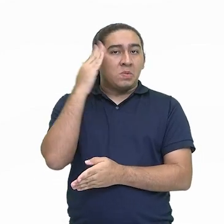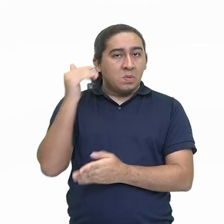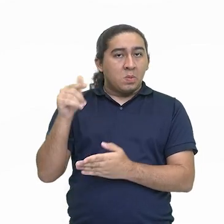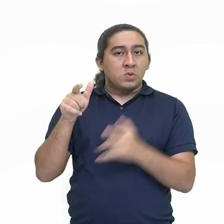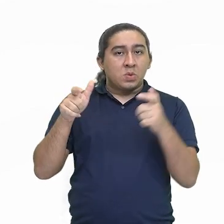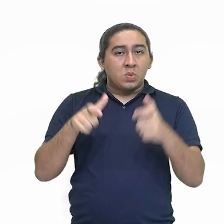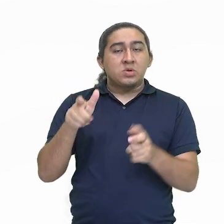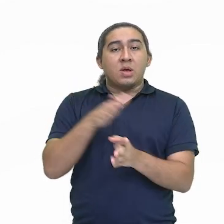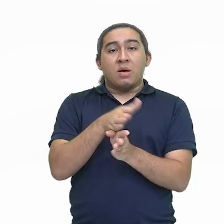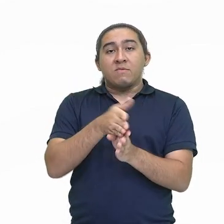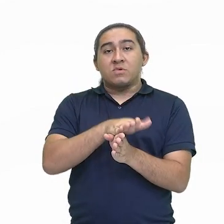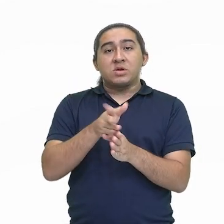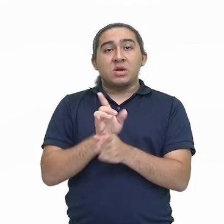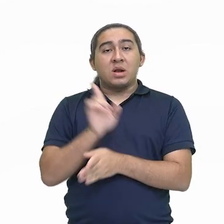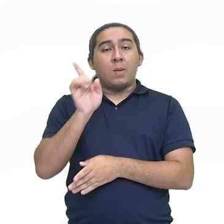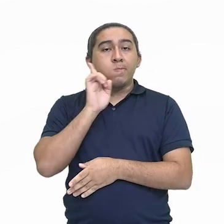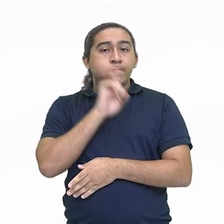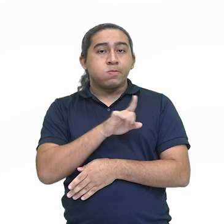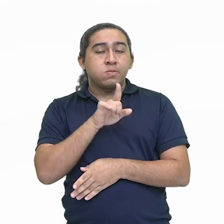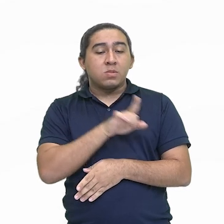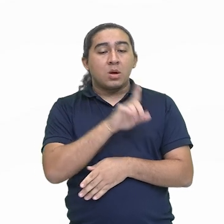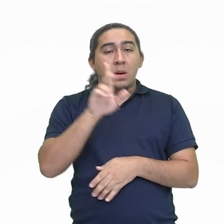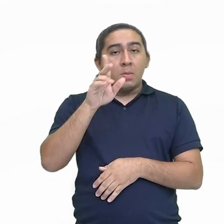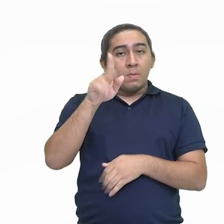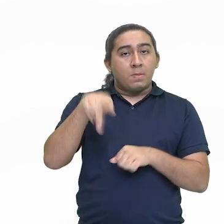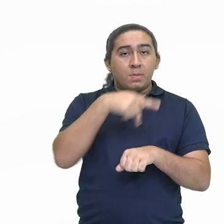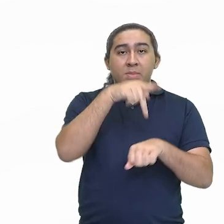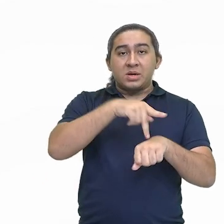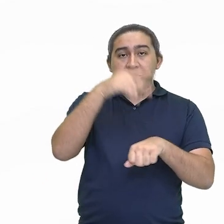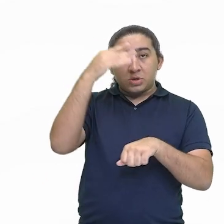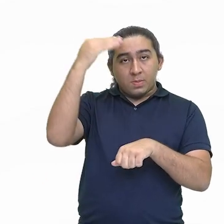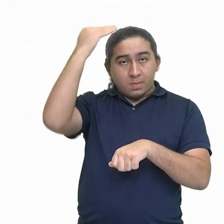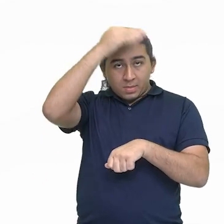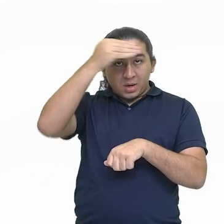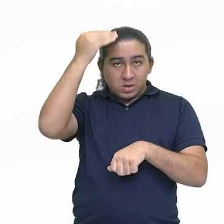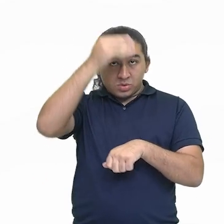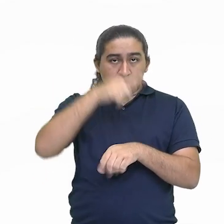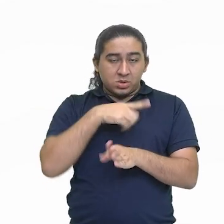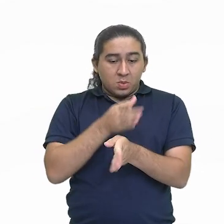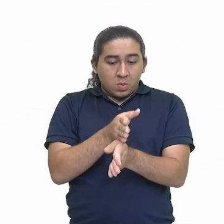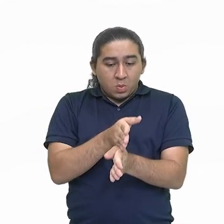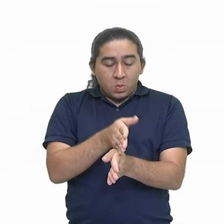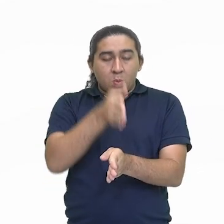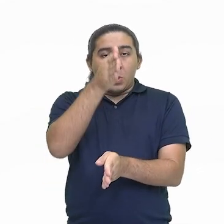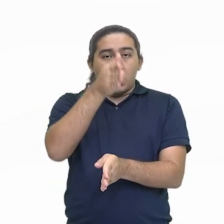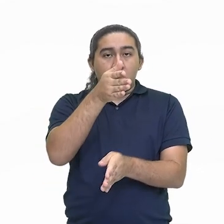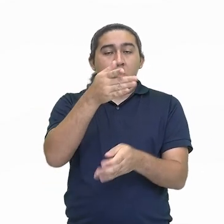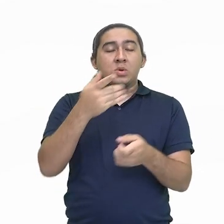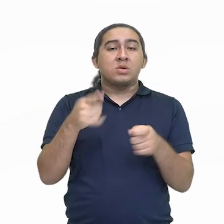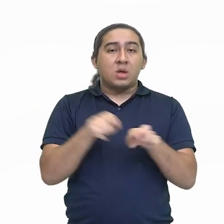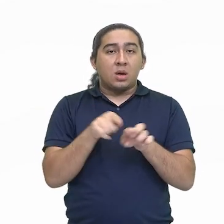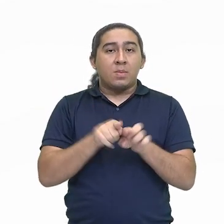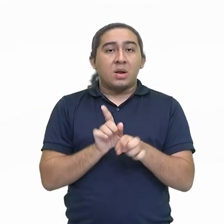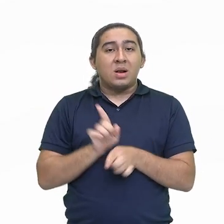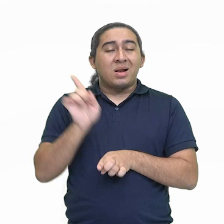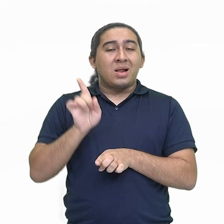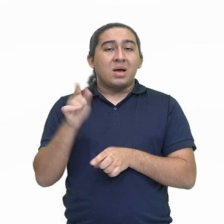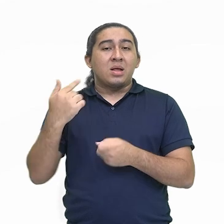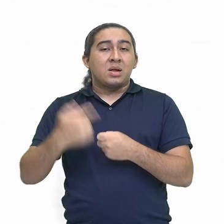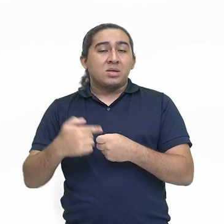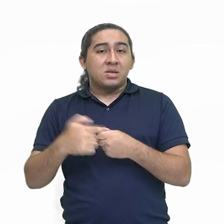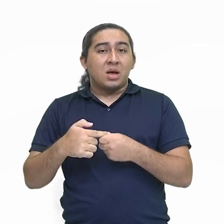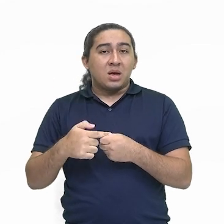ali na fronteira dos Estados Unidos com o México. A gente tem muros ali na cidade de Ceuta, na Espanha. São